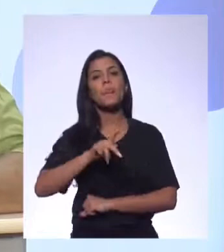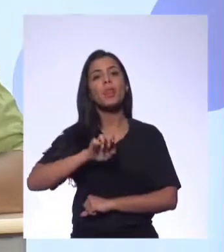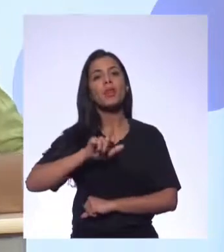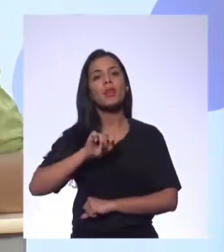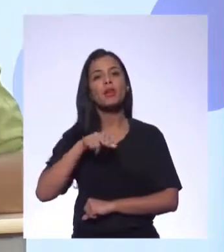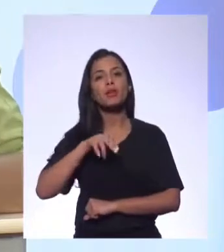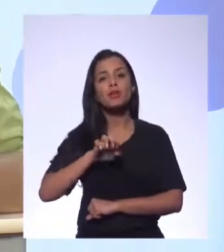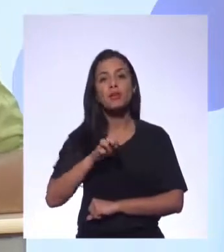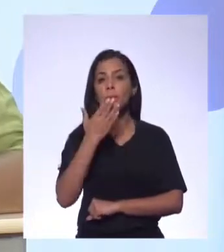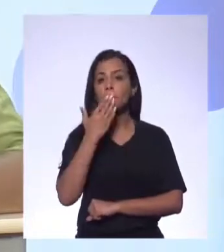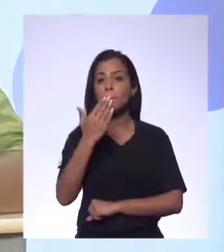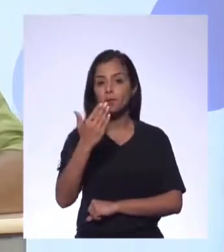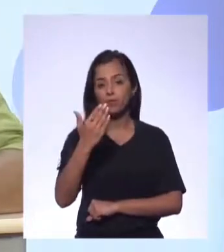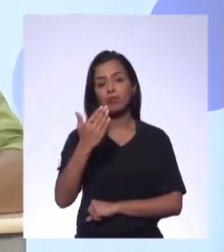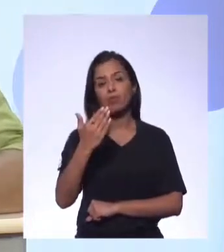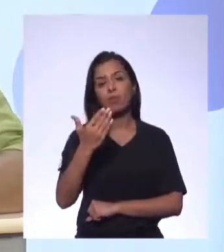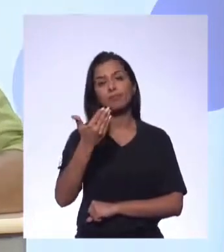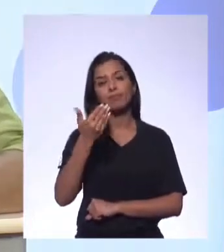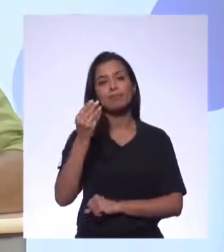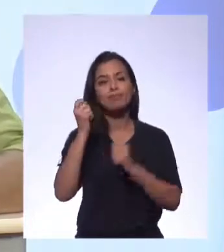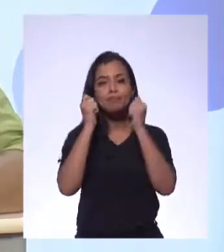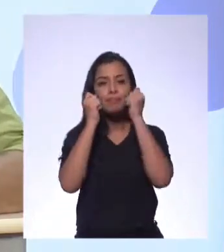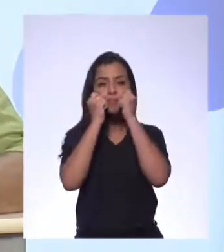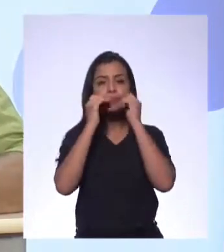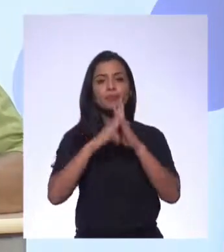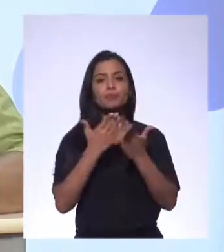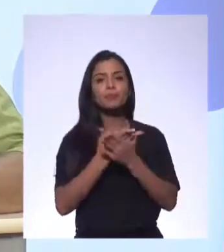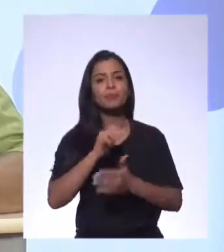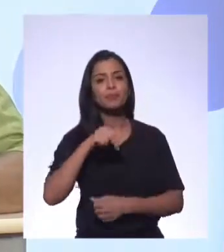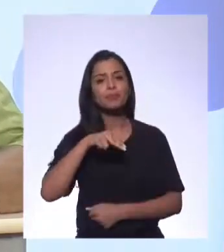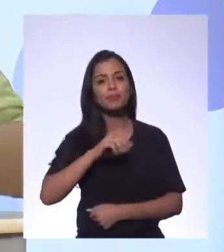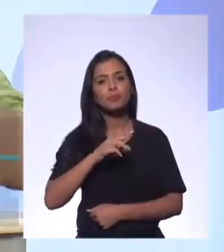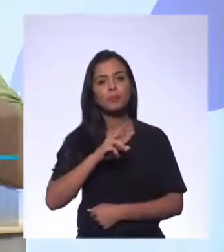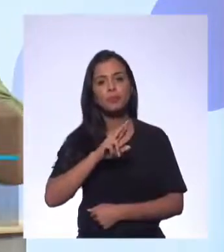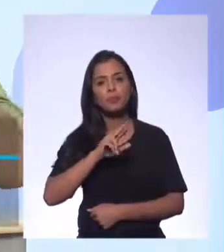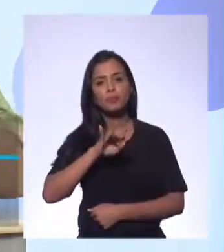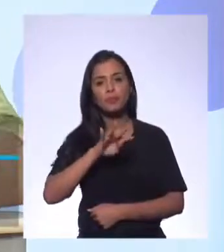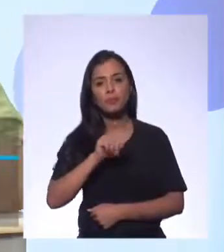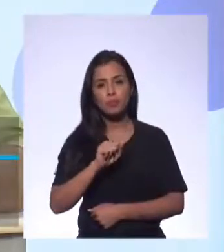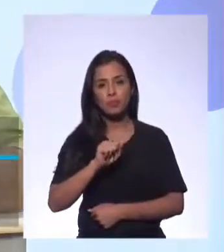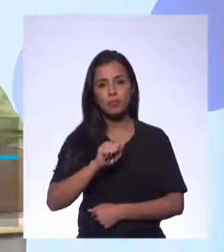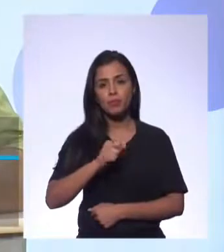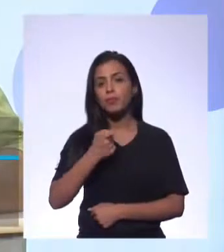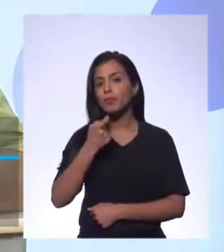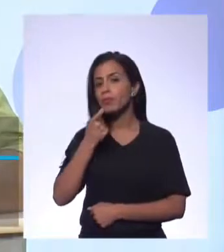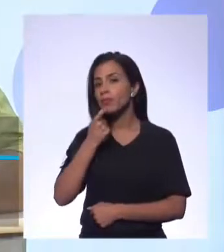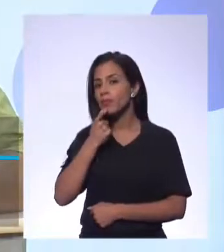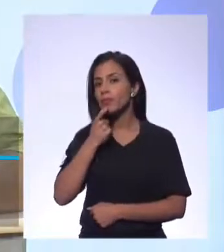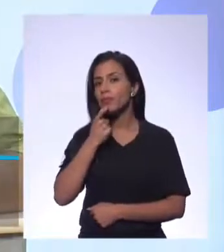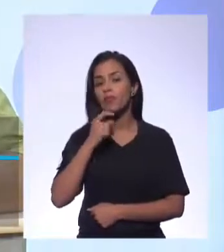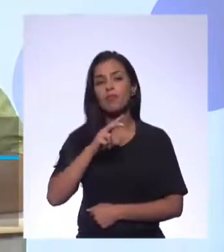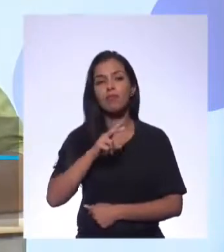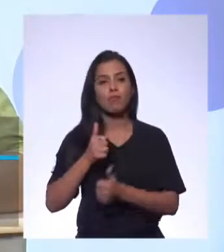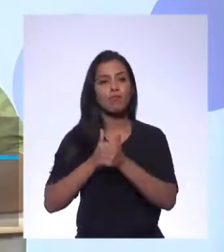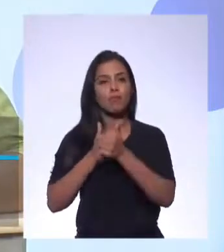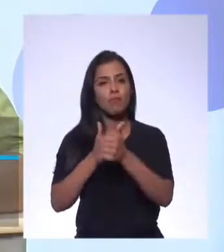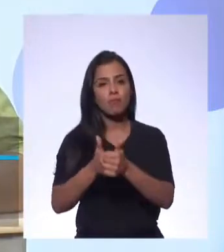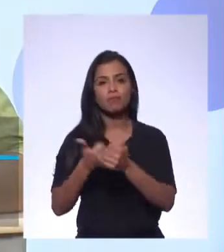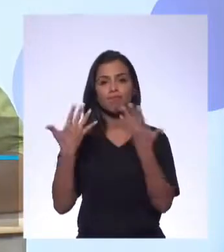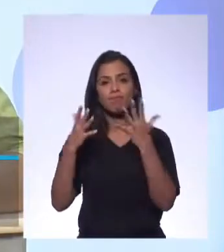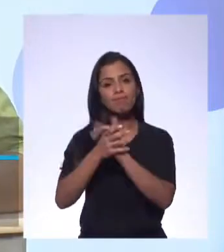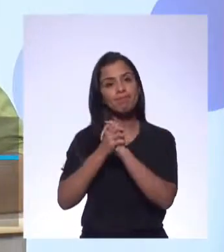mandarmos um beijo aí para os alunos da escola Ana Rita Campinas, que estão acompanhando. Parabéns aí, galera, que